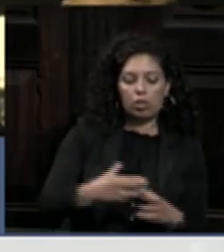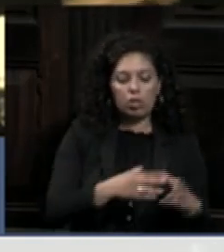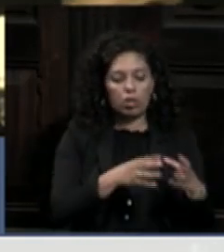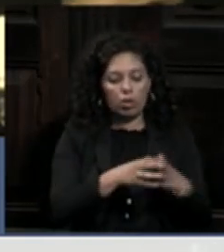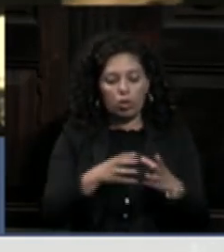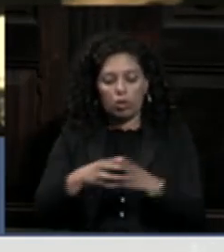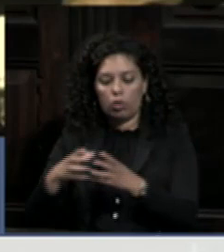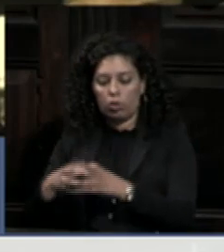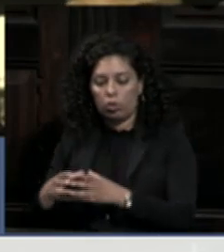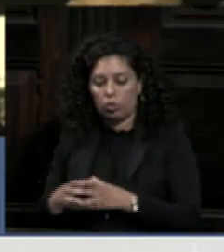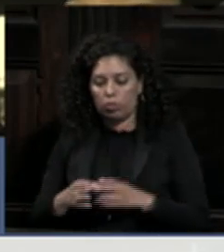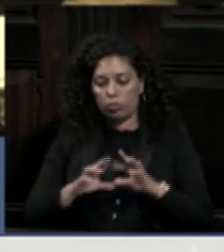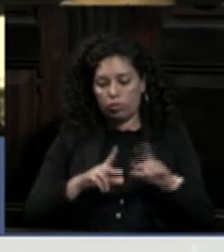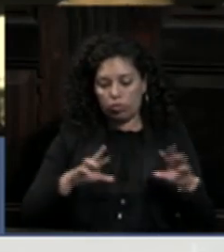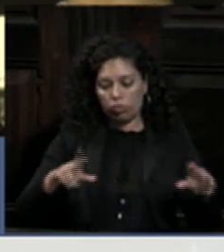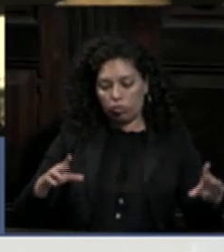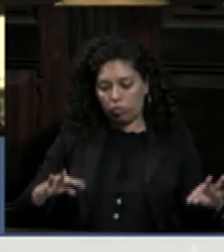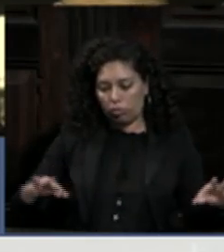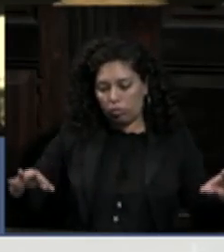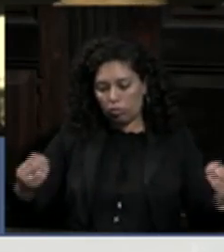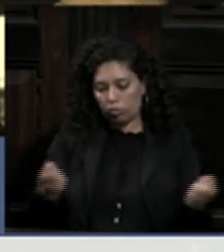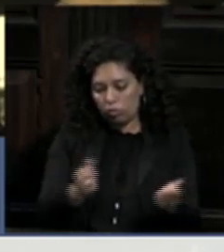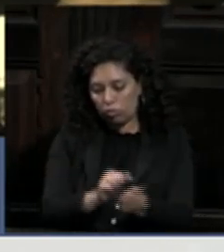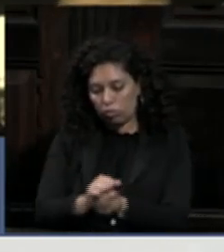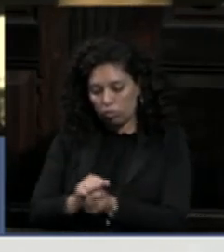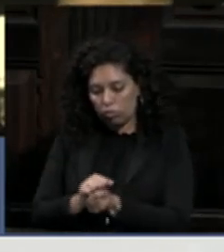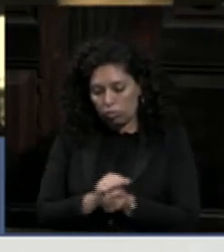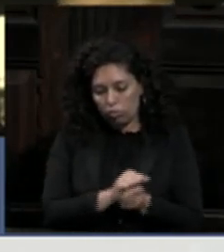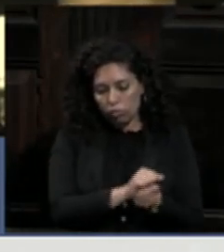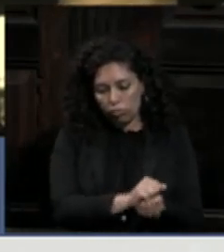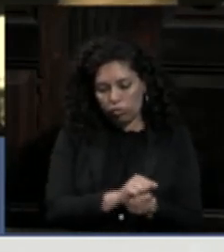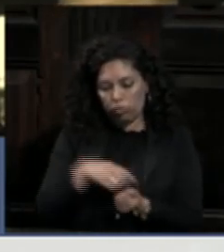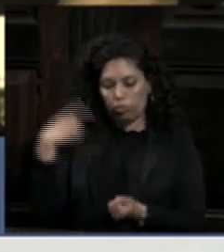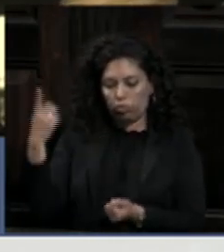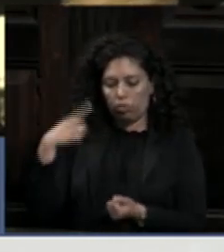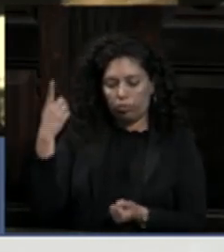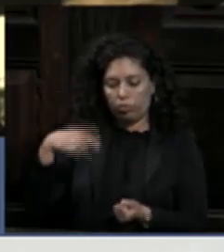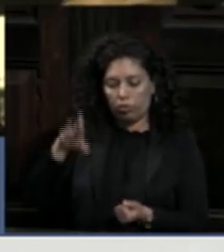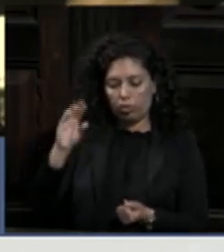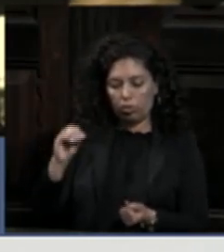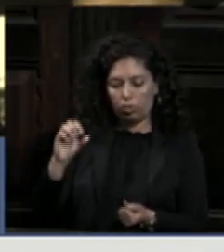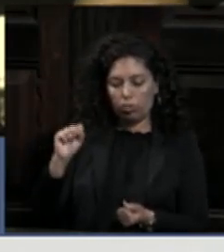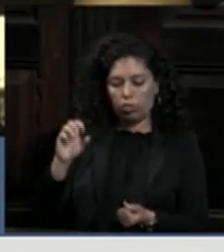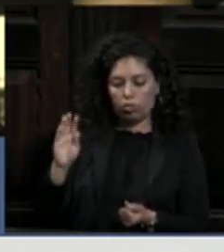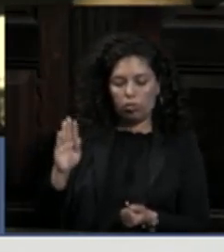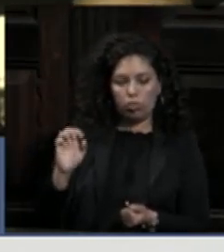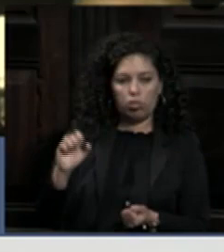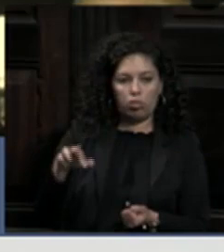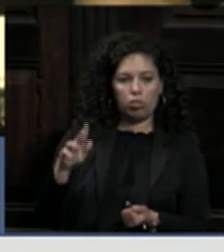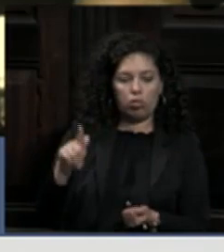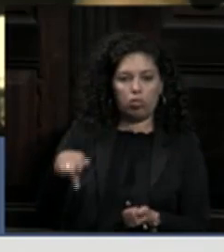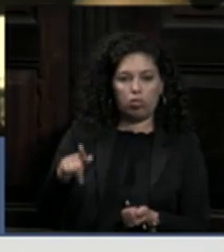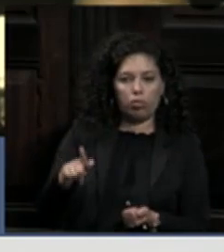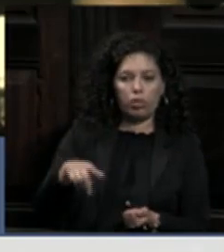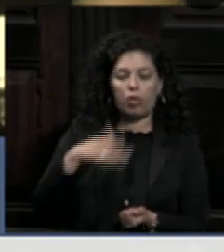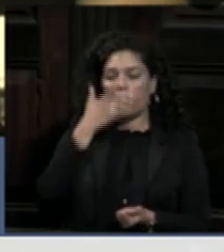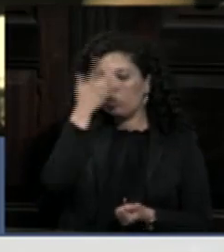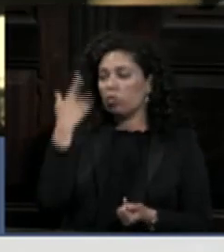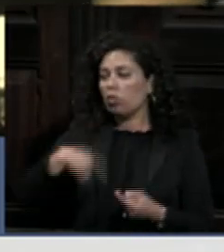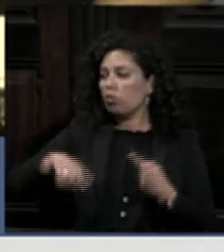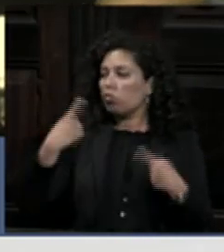proporções externa favorável o relator deputado andré lazaroni rosenverg em discussão um homem que queria discutir se a discussão e